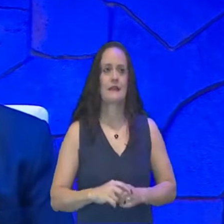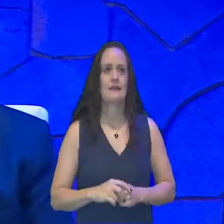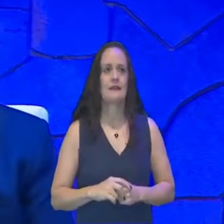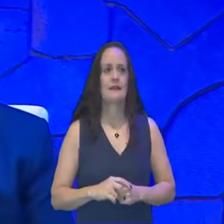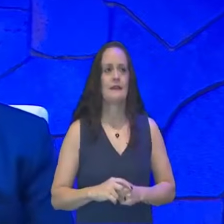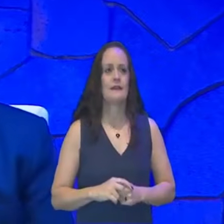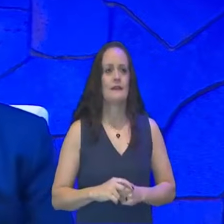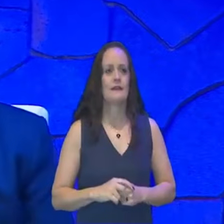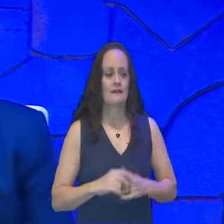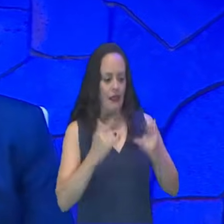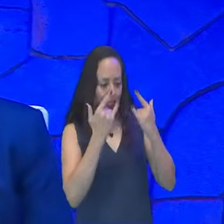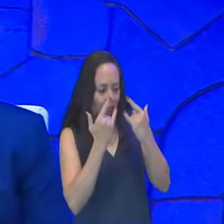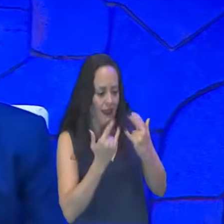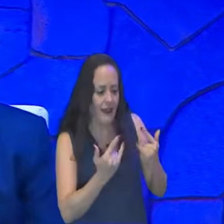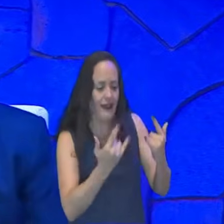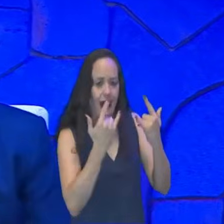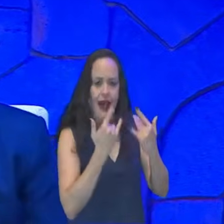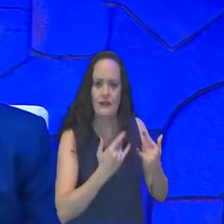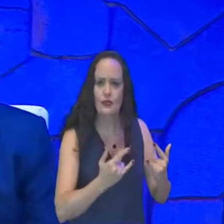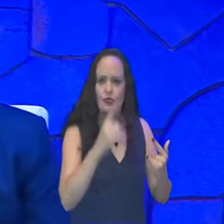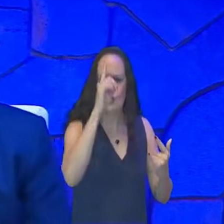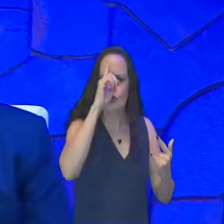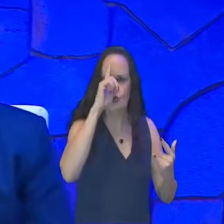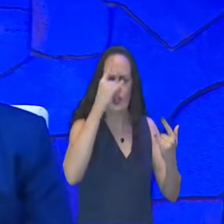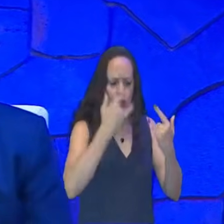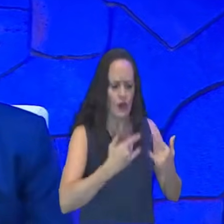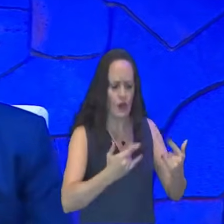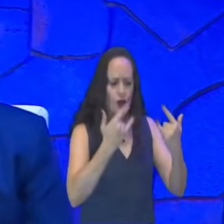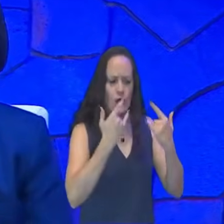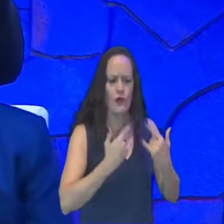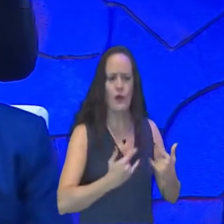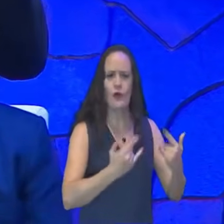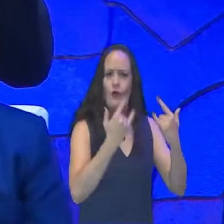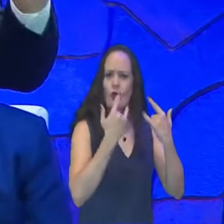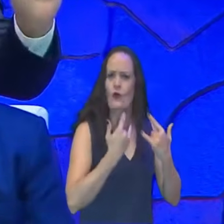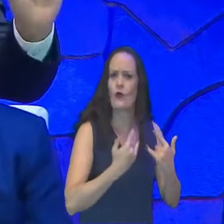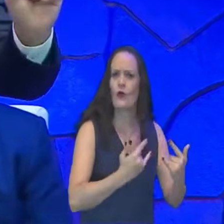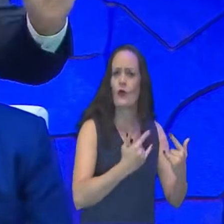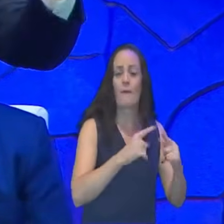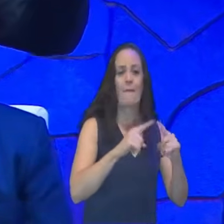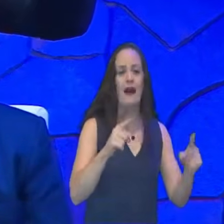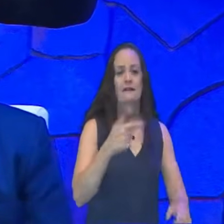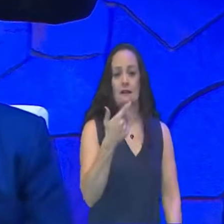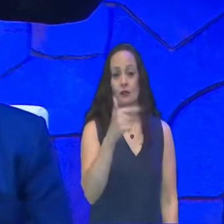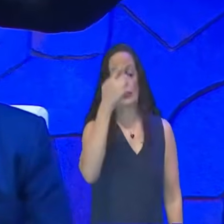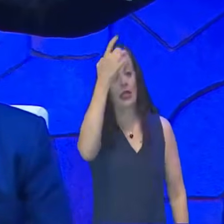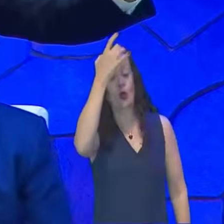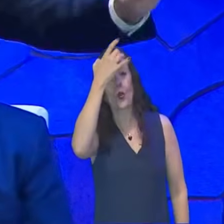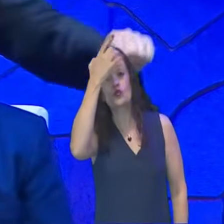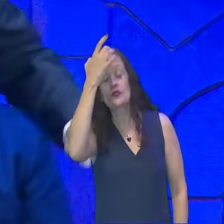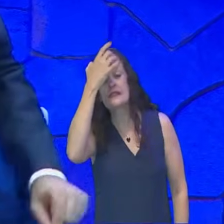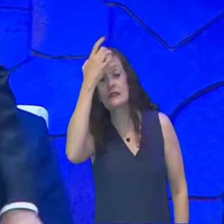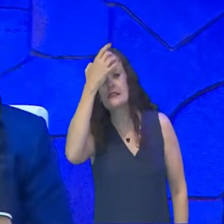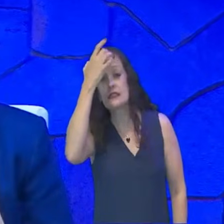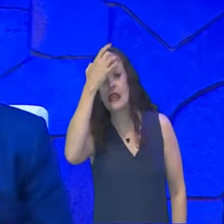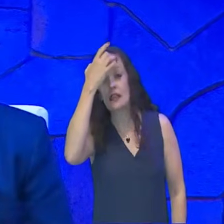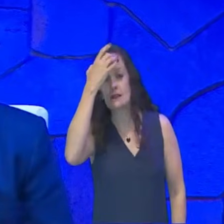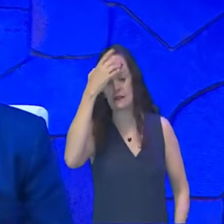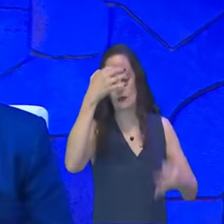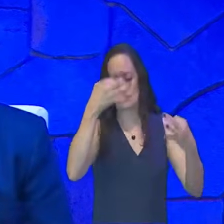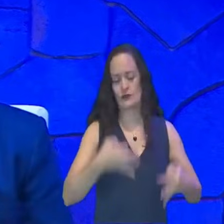gradualmente atraído dia após dia, sem jamais estar plenamente consciente do que se está fazendo.